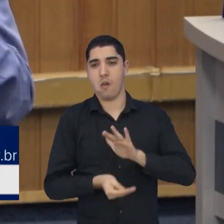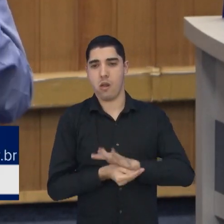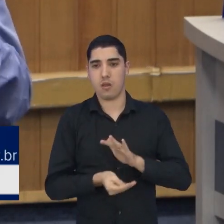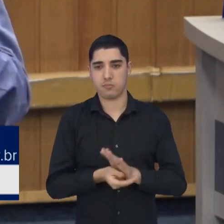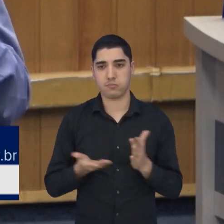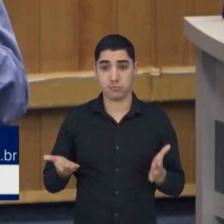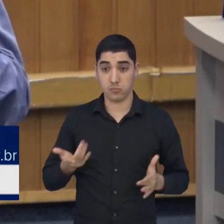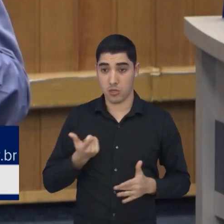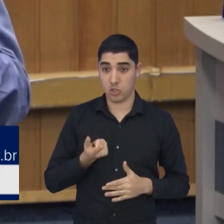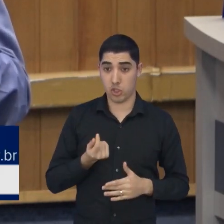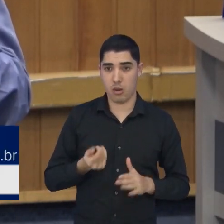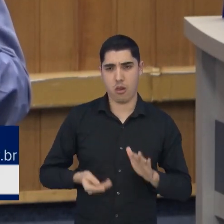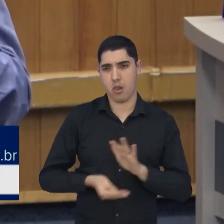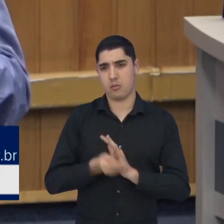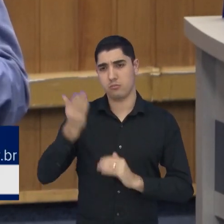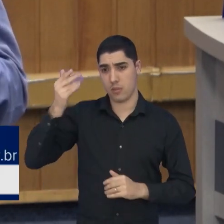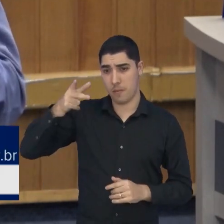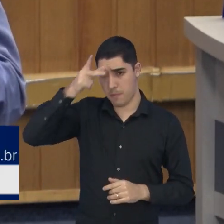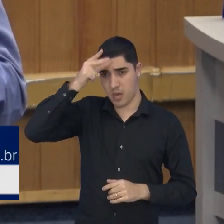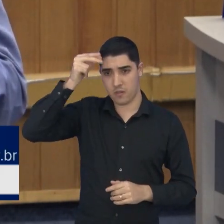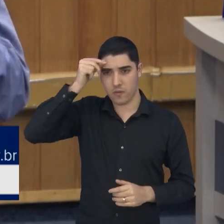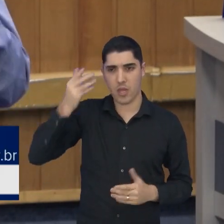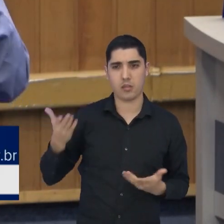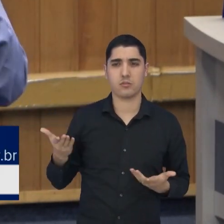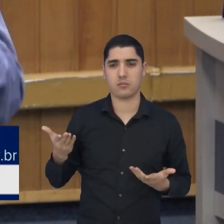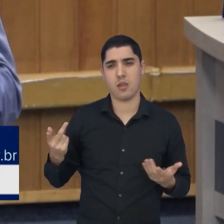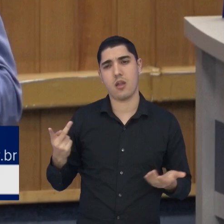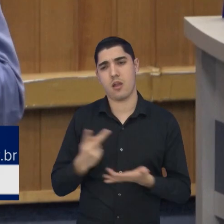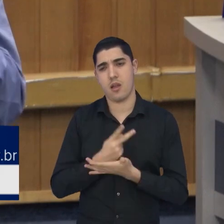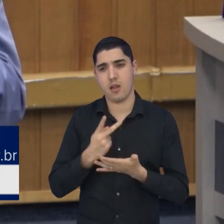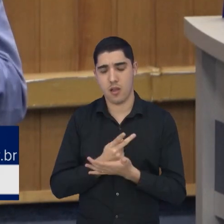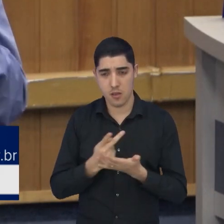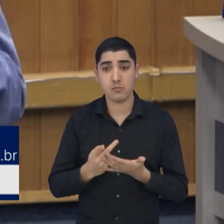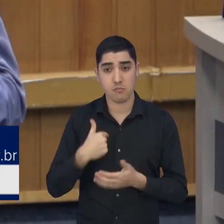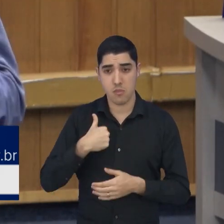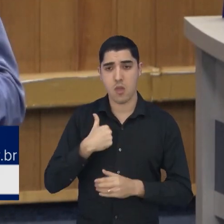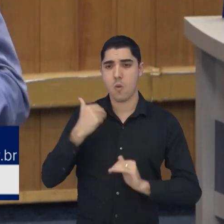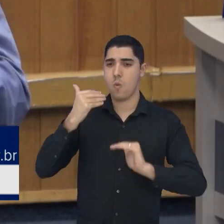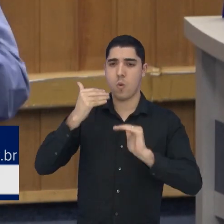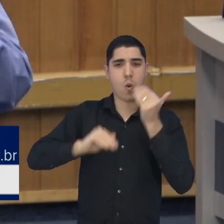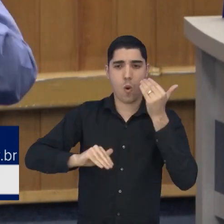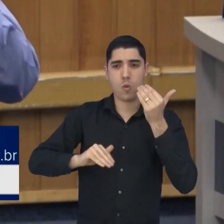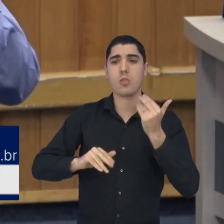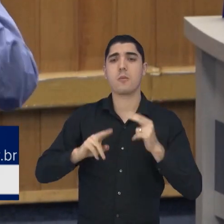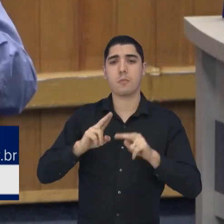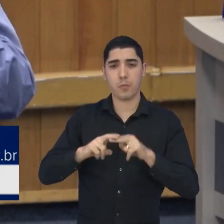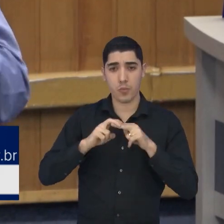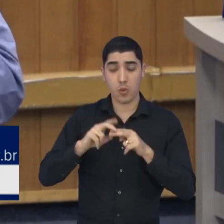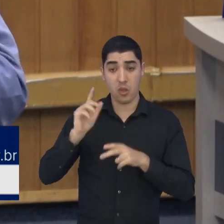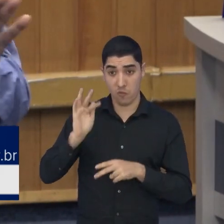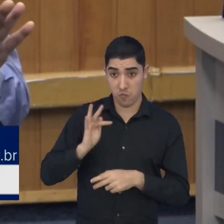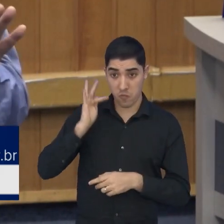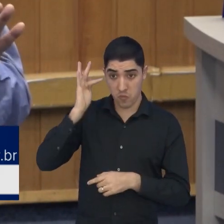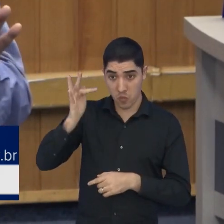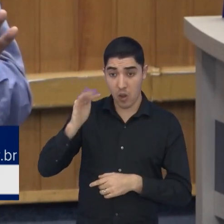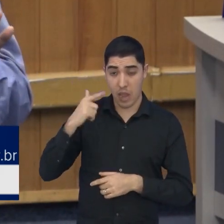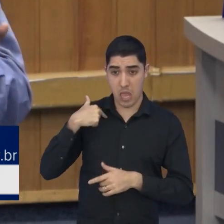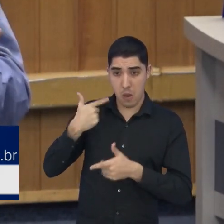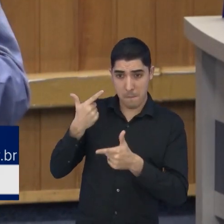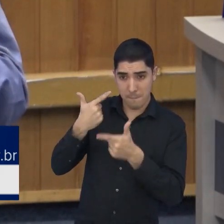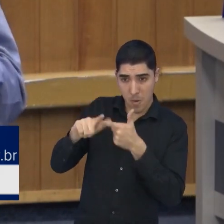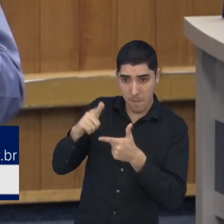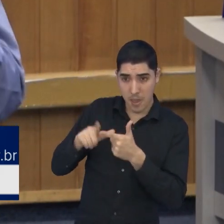a pedalada do prefeito. Então, deixar registrado o meu voto contrário, porque eu não quero, no futuro, nenhum problema com a